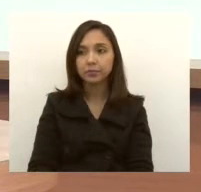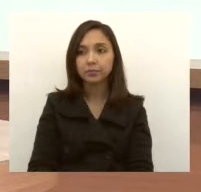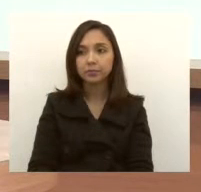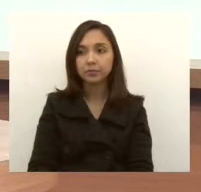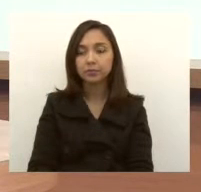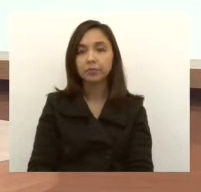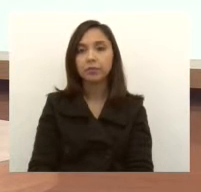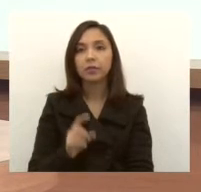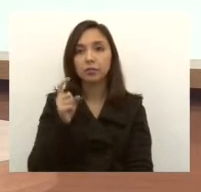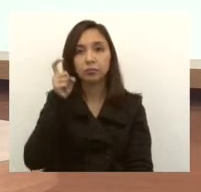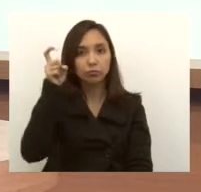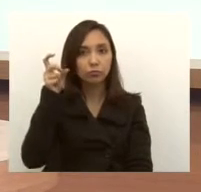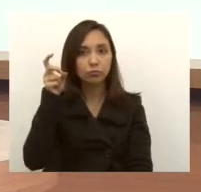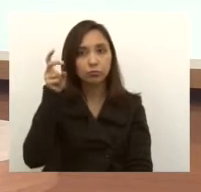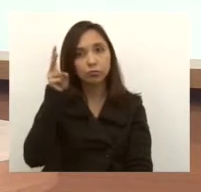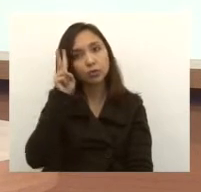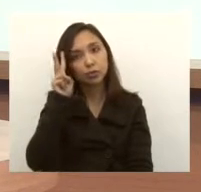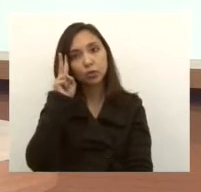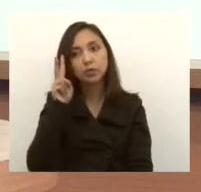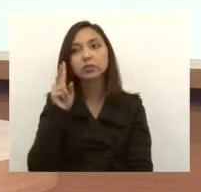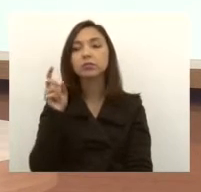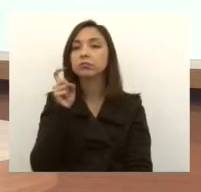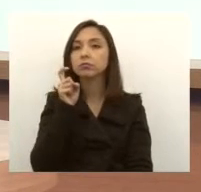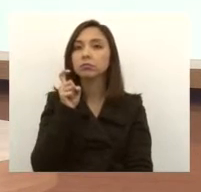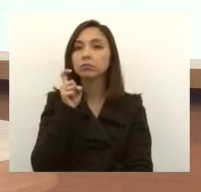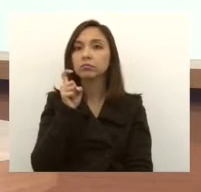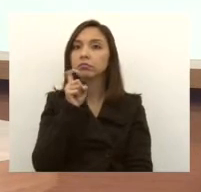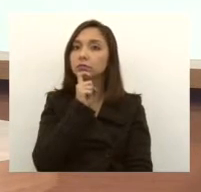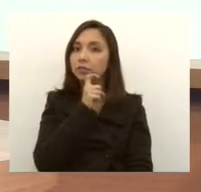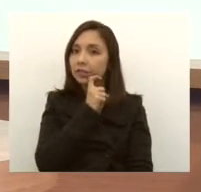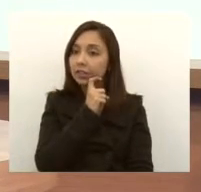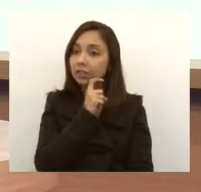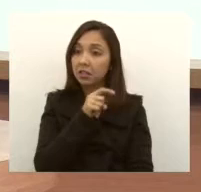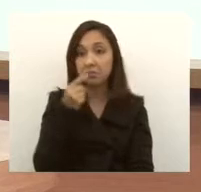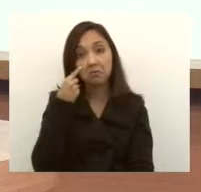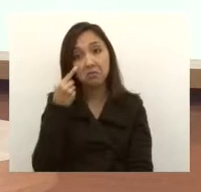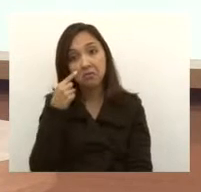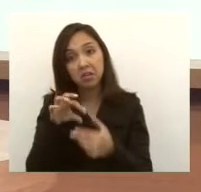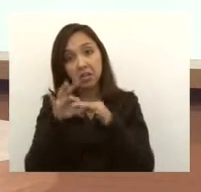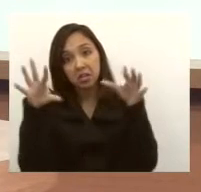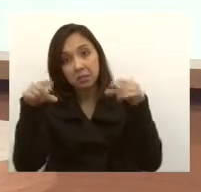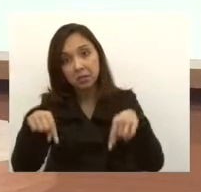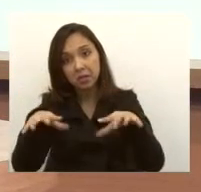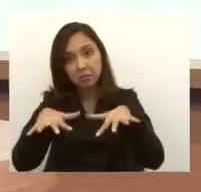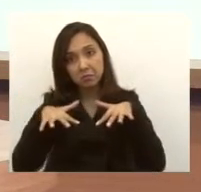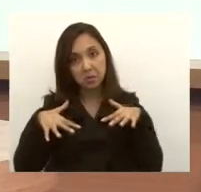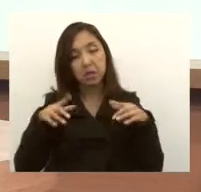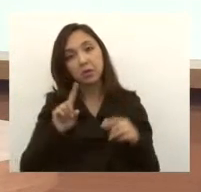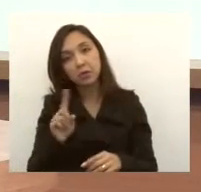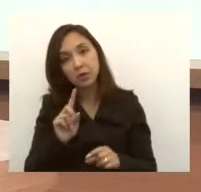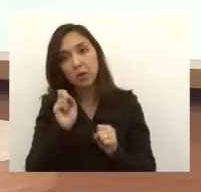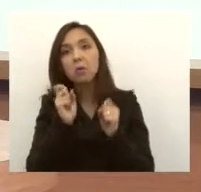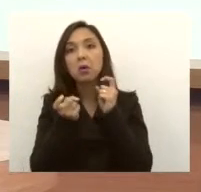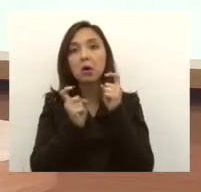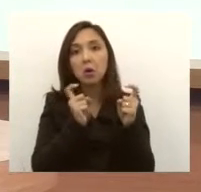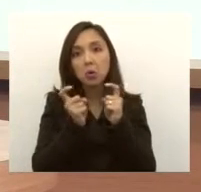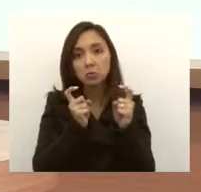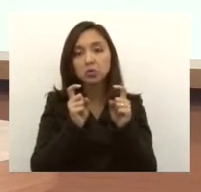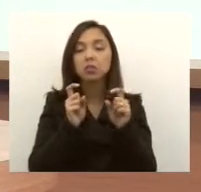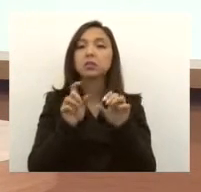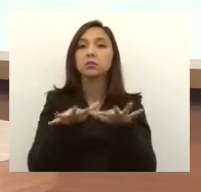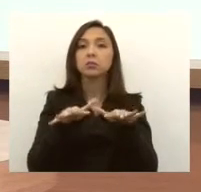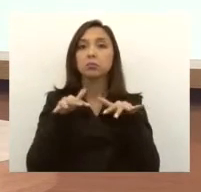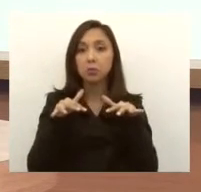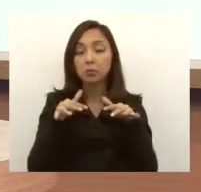de setembro, uma quarta-feira. Está para ser confirmado se o plenário estará liberado ou não, mas faremos audiência pública, onde